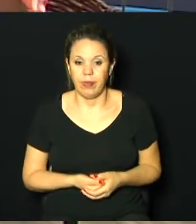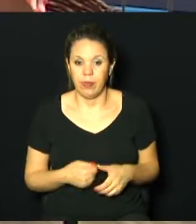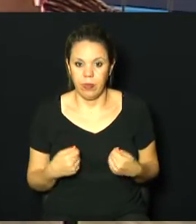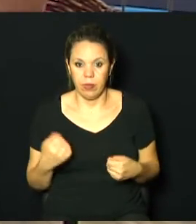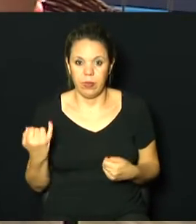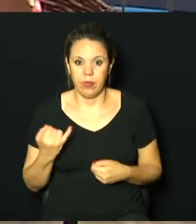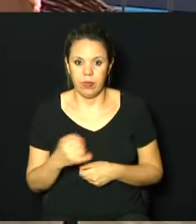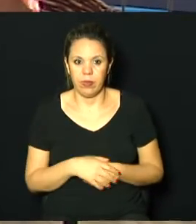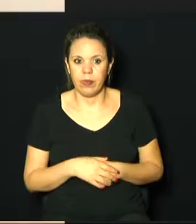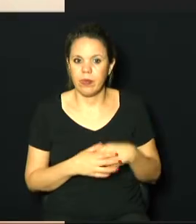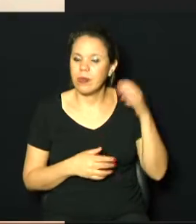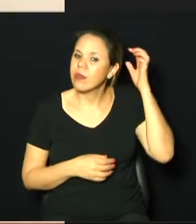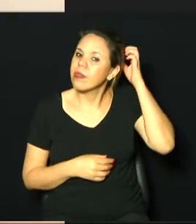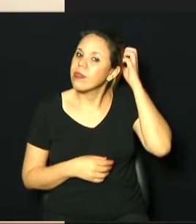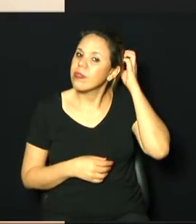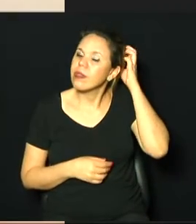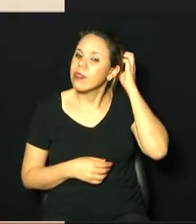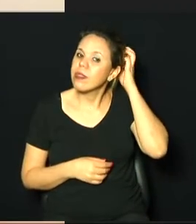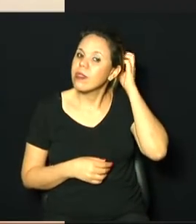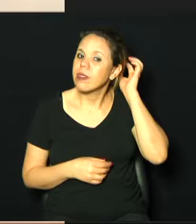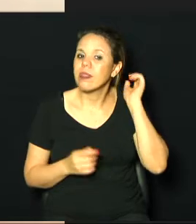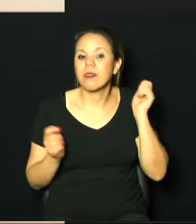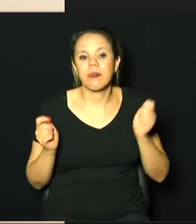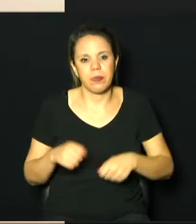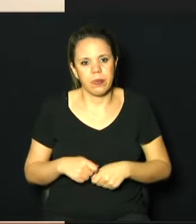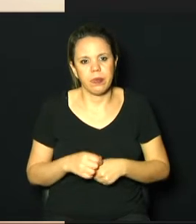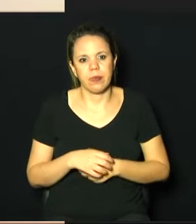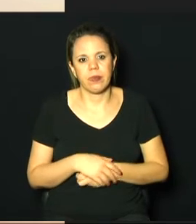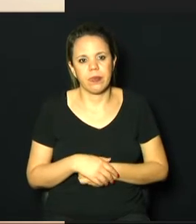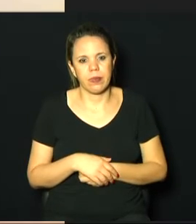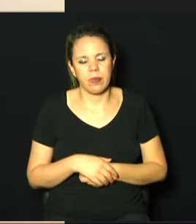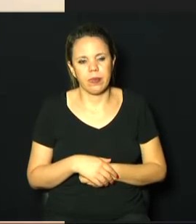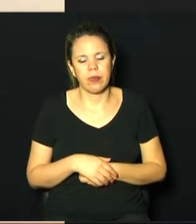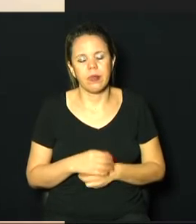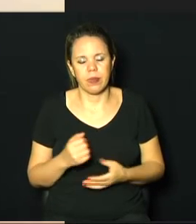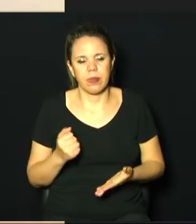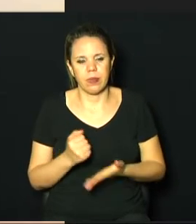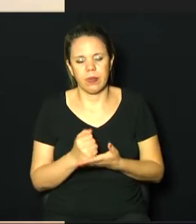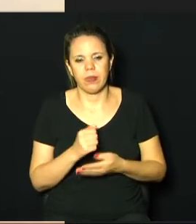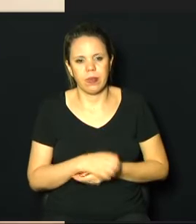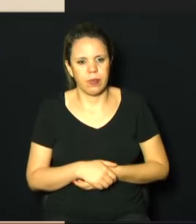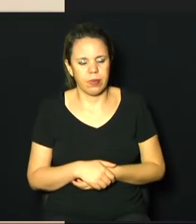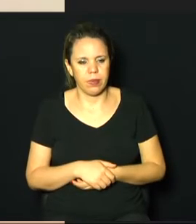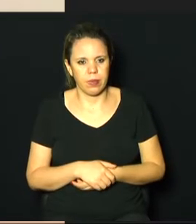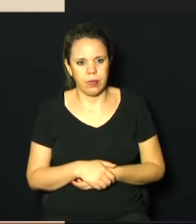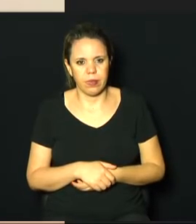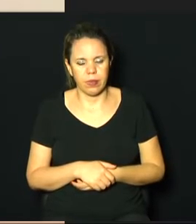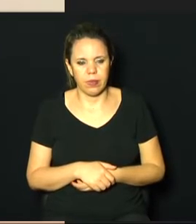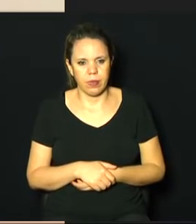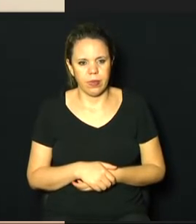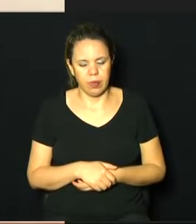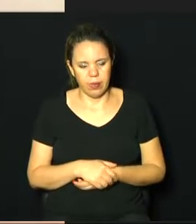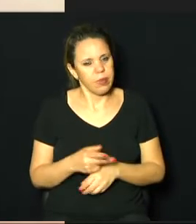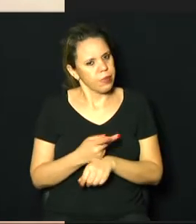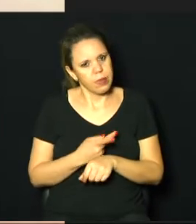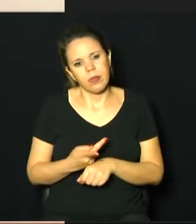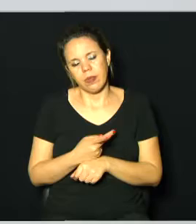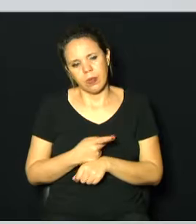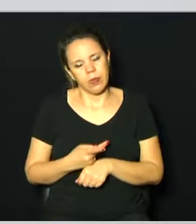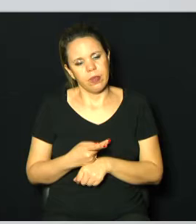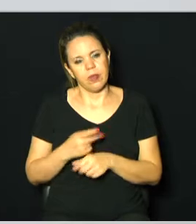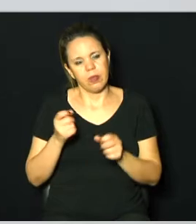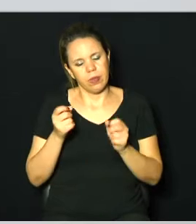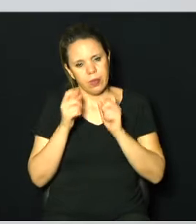bem, então dá para dar uma ajuda. Então, assim, procurar, né, acordar um